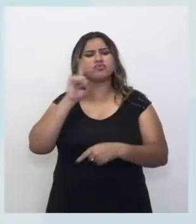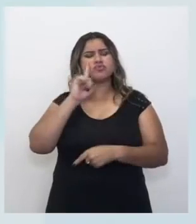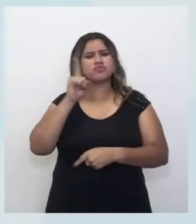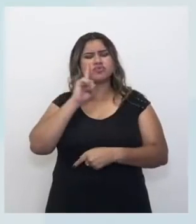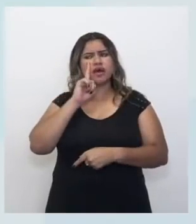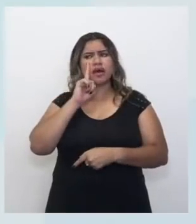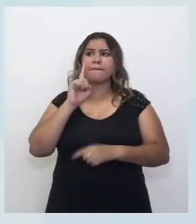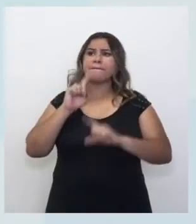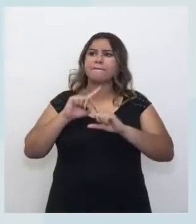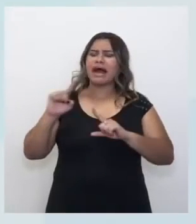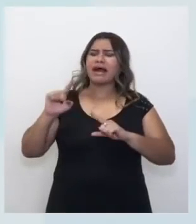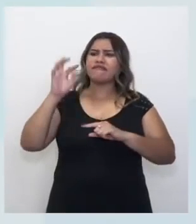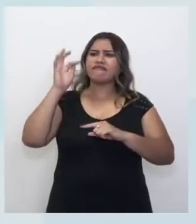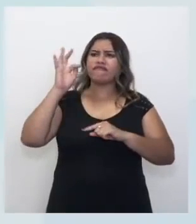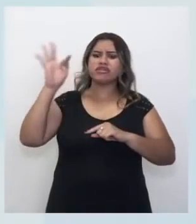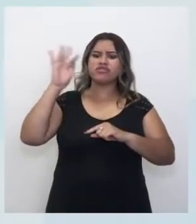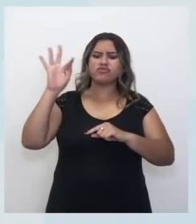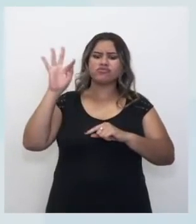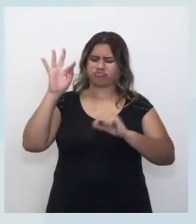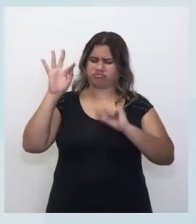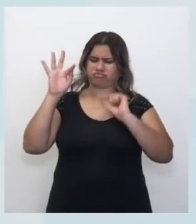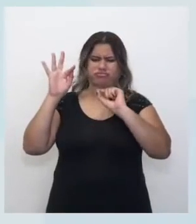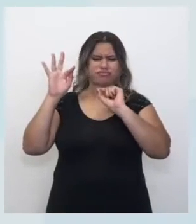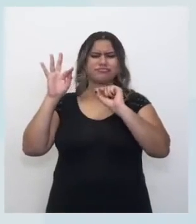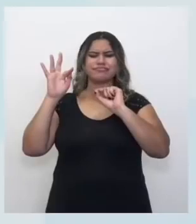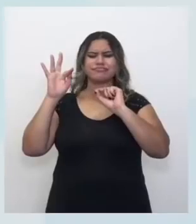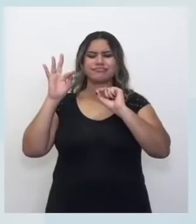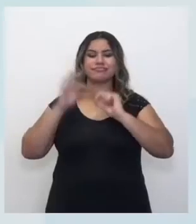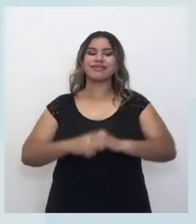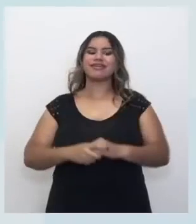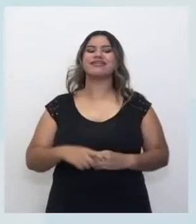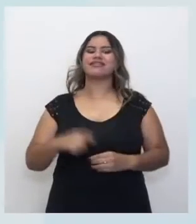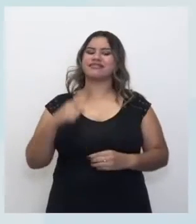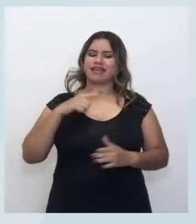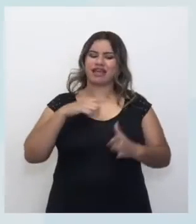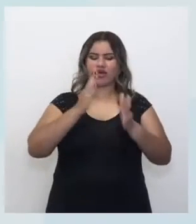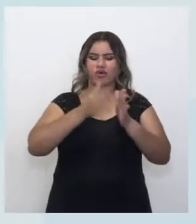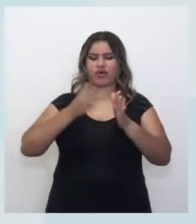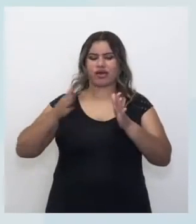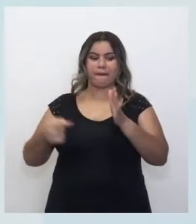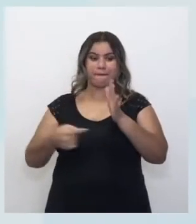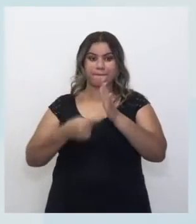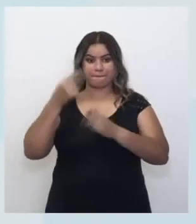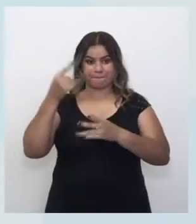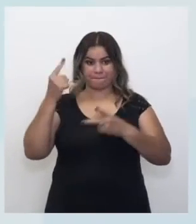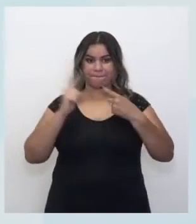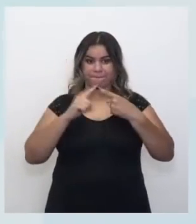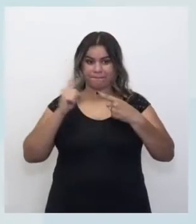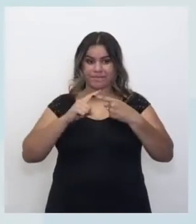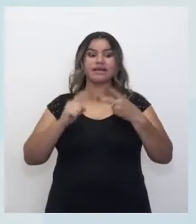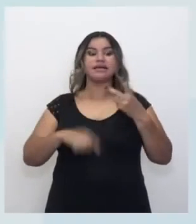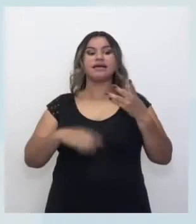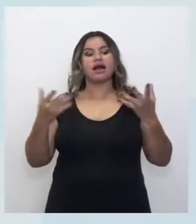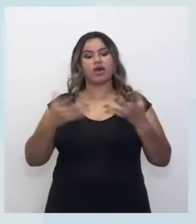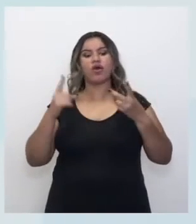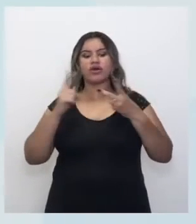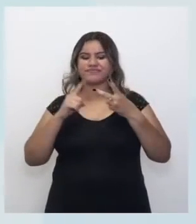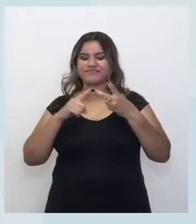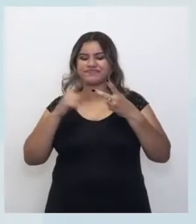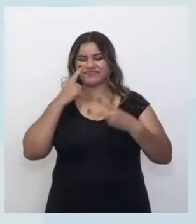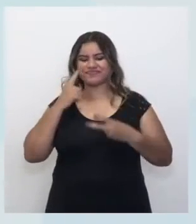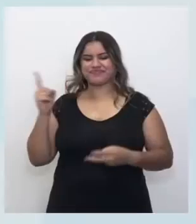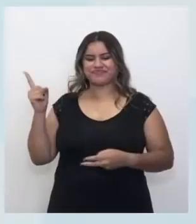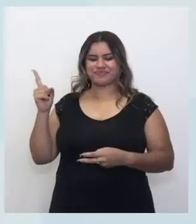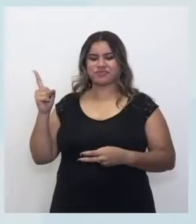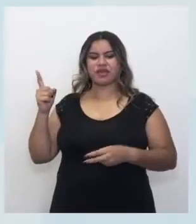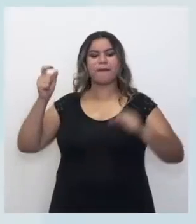é a filosofia? Então, a gente teve ali, ó, para se organizar a parte 1, né, que foi a primeira aula, foi o espanto e a admiração. E a parte 2, que é a aula de hoje,